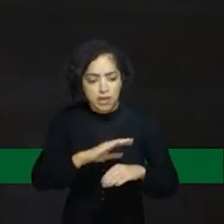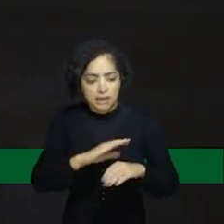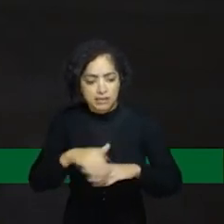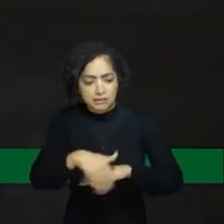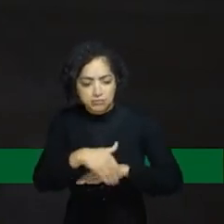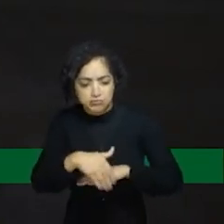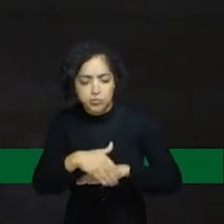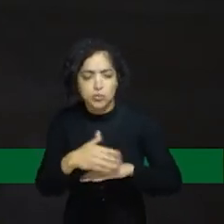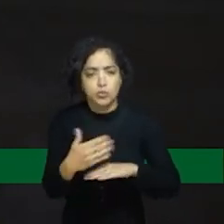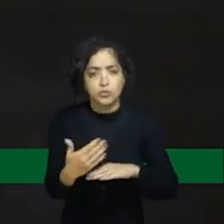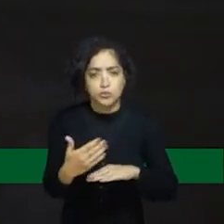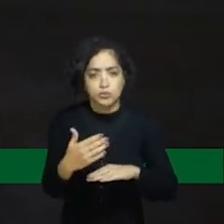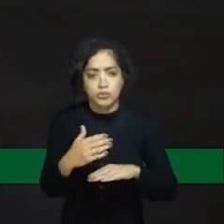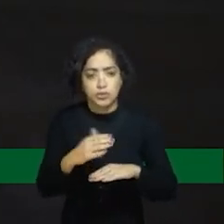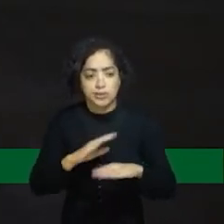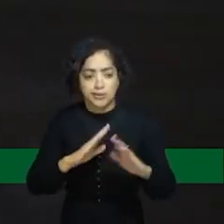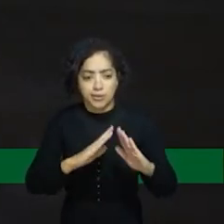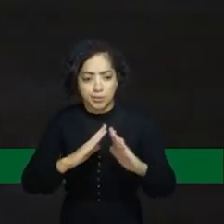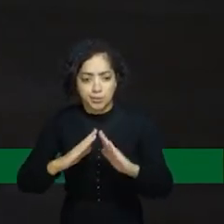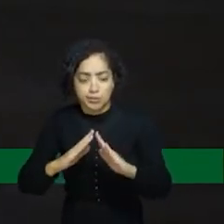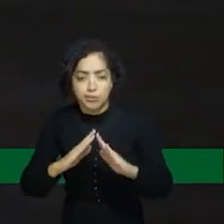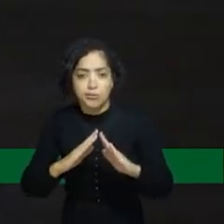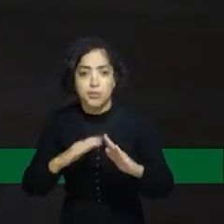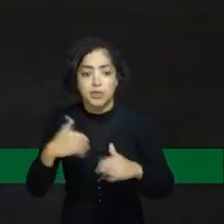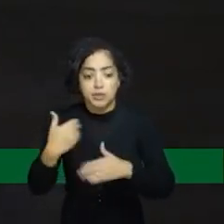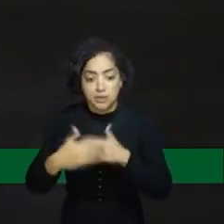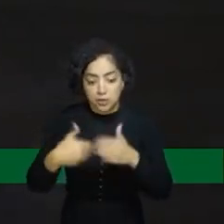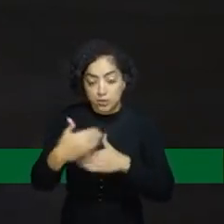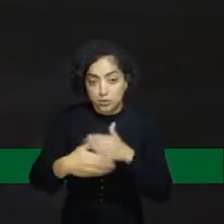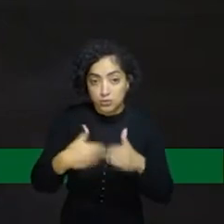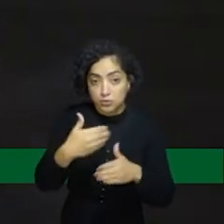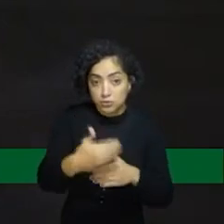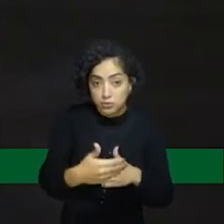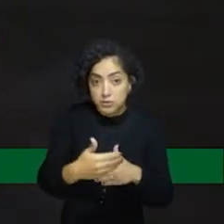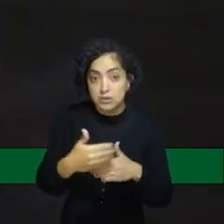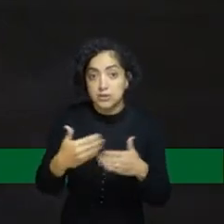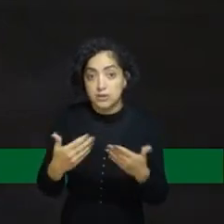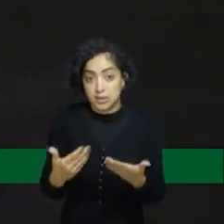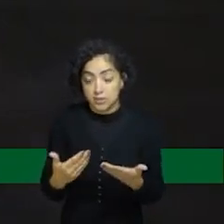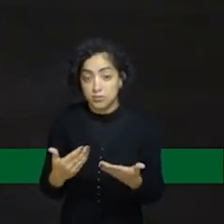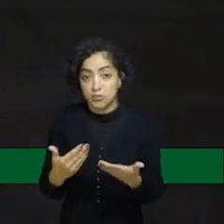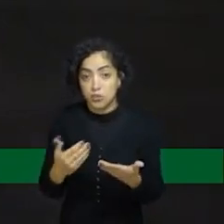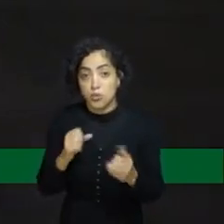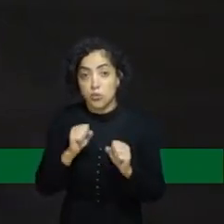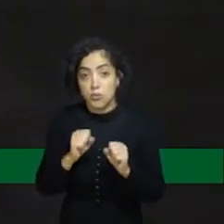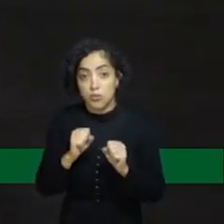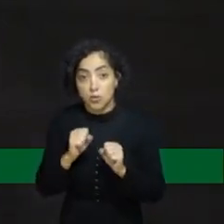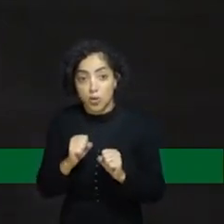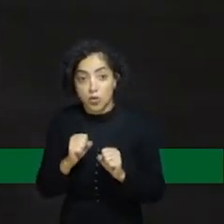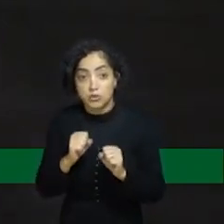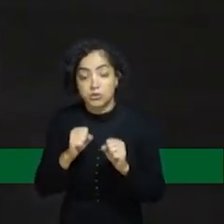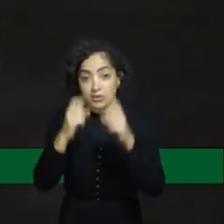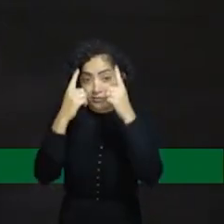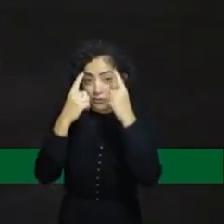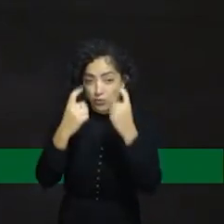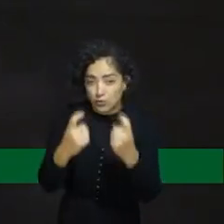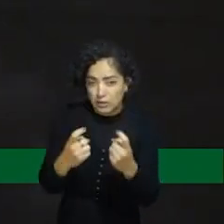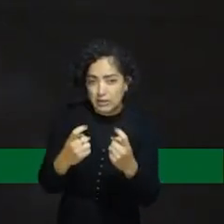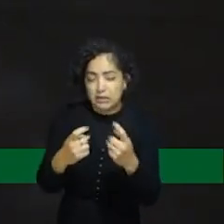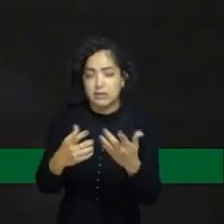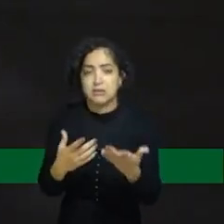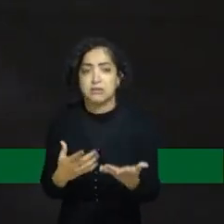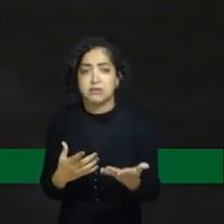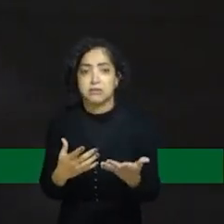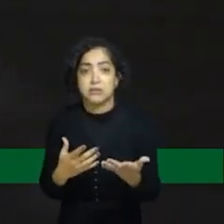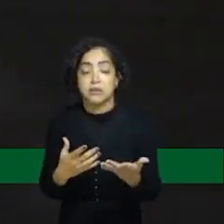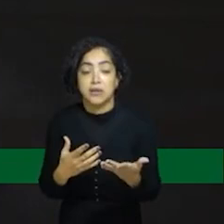em vulnerabilidade social e que, ao longo do tempo, pode se tornar uma criança até perigosa, se envolvendo no tráfico